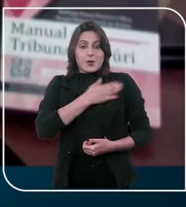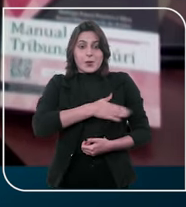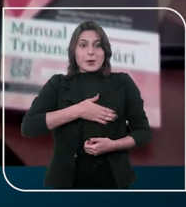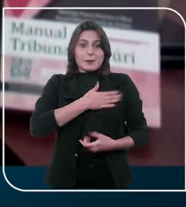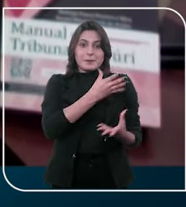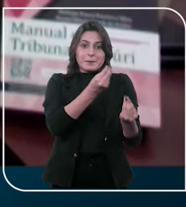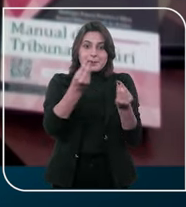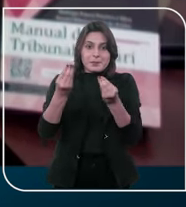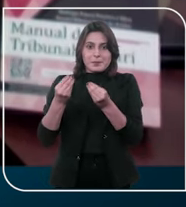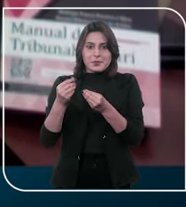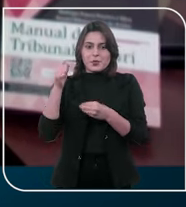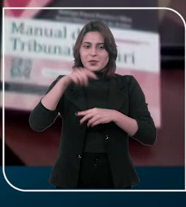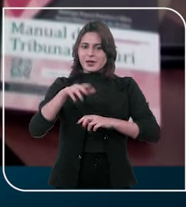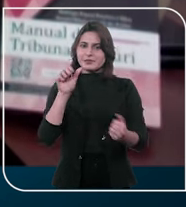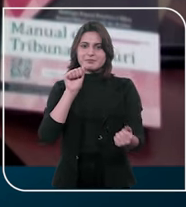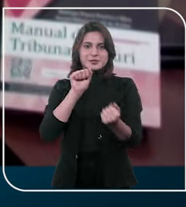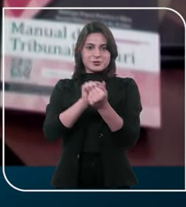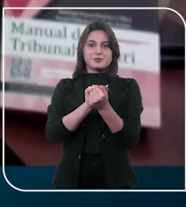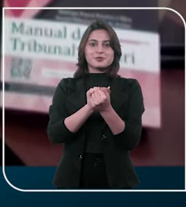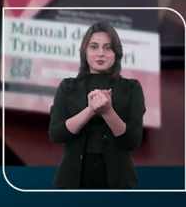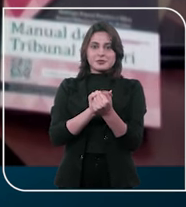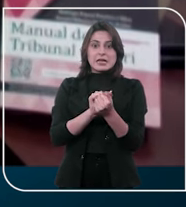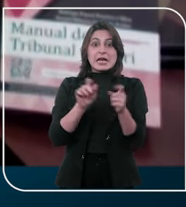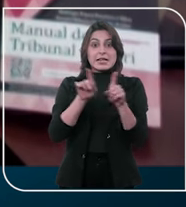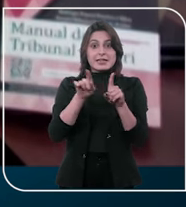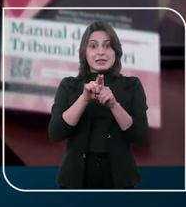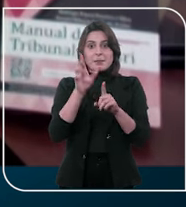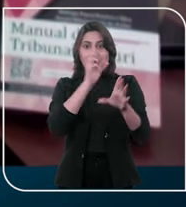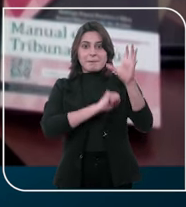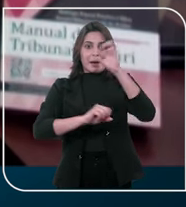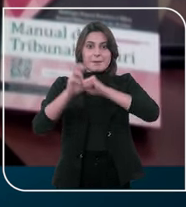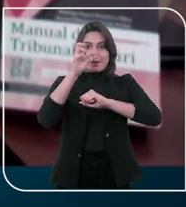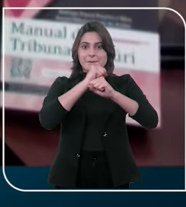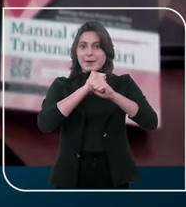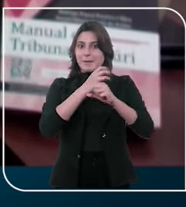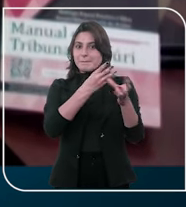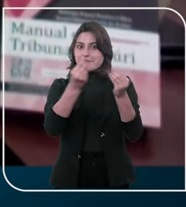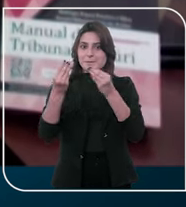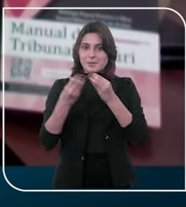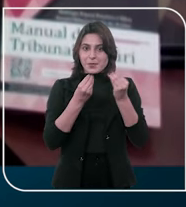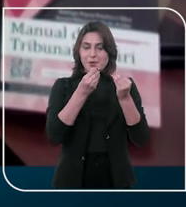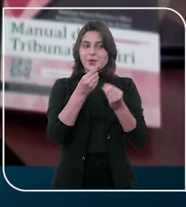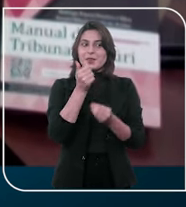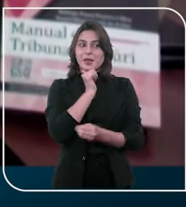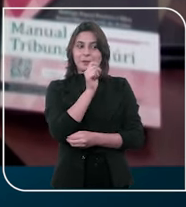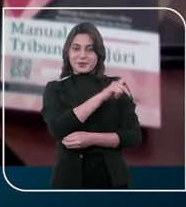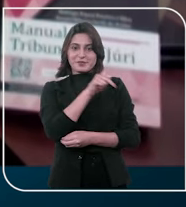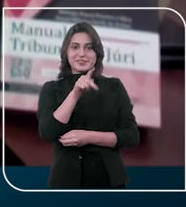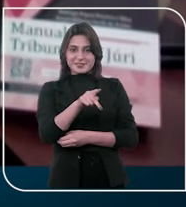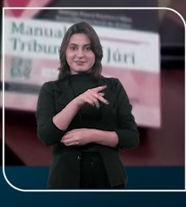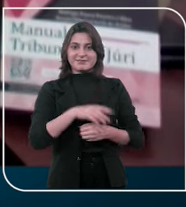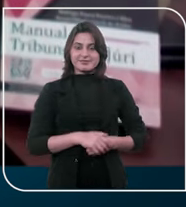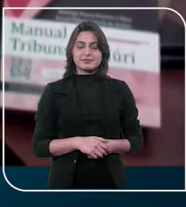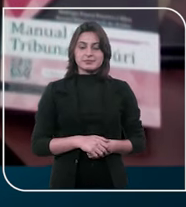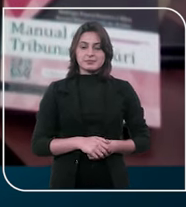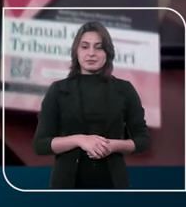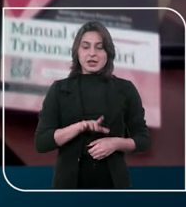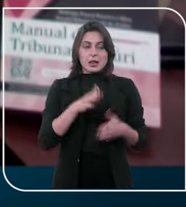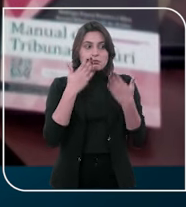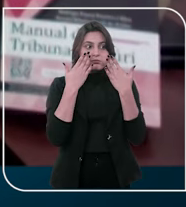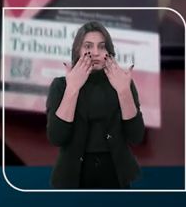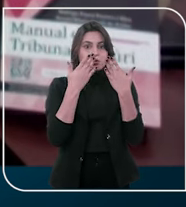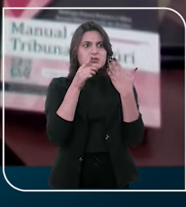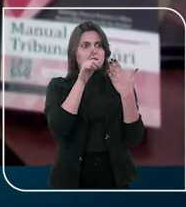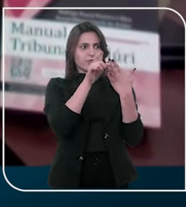bacana. Também pude aprender bastante com a nossa professora Mayara Tashi, que demonstra que muito conhecimento sobre todos